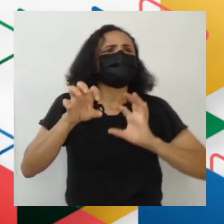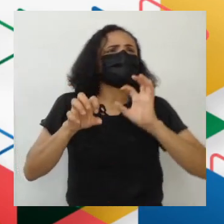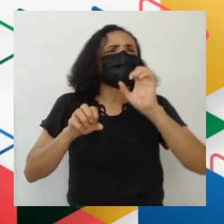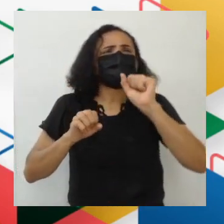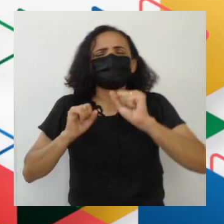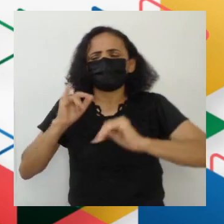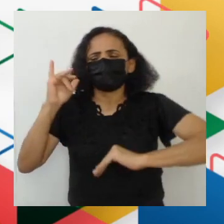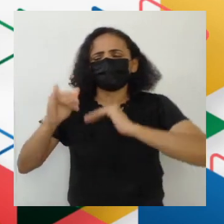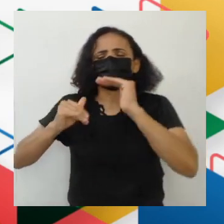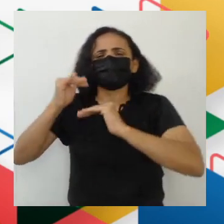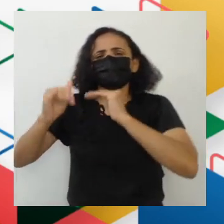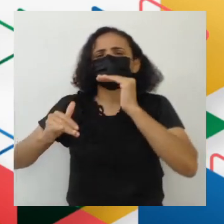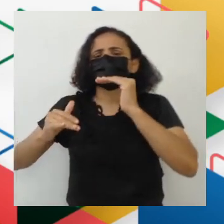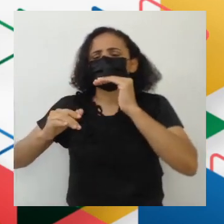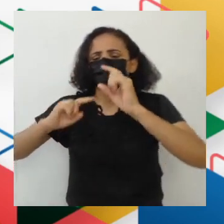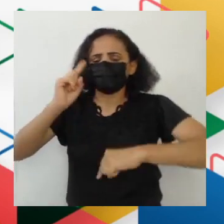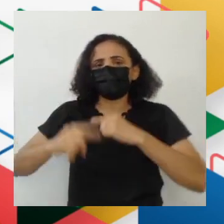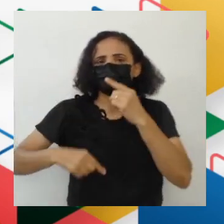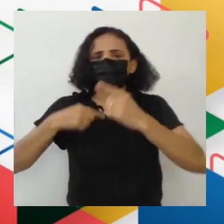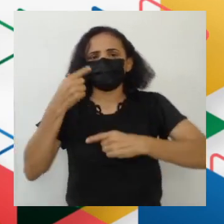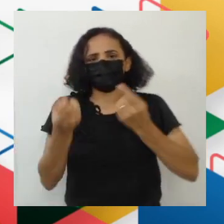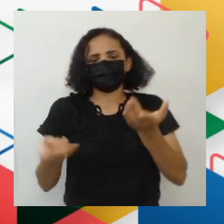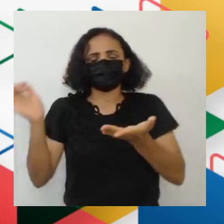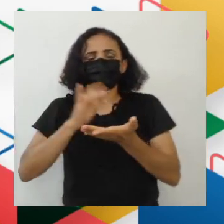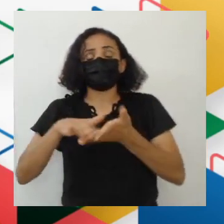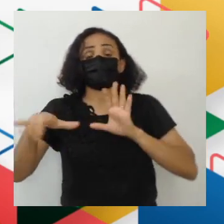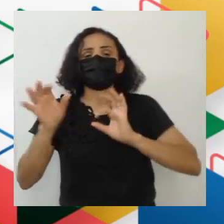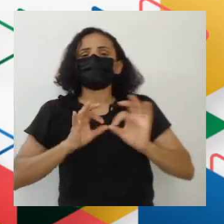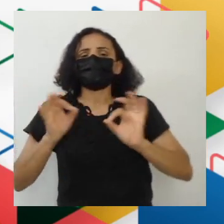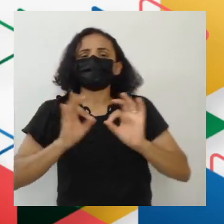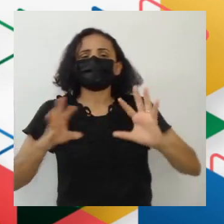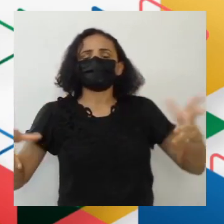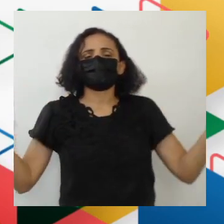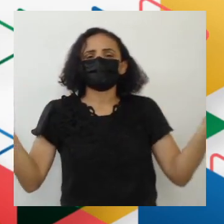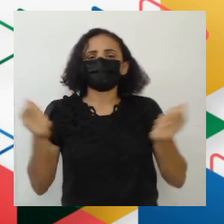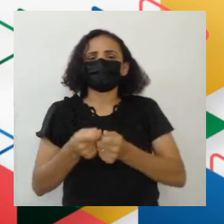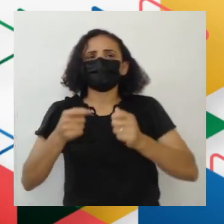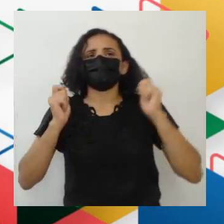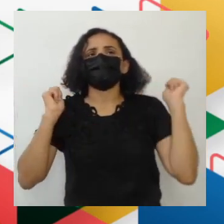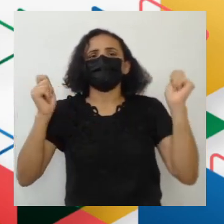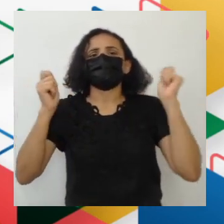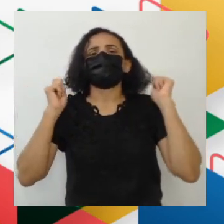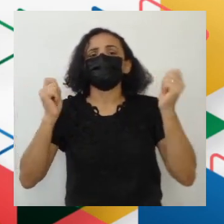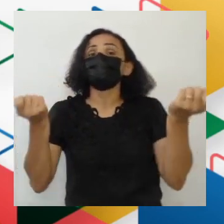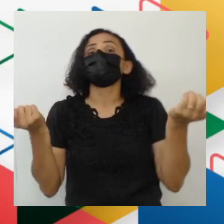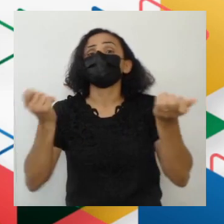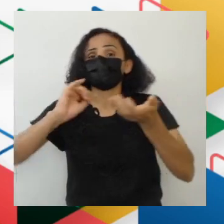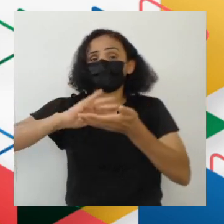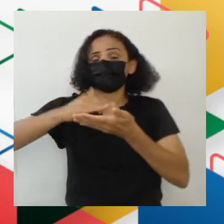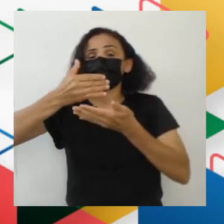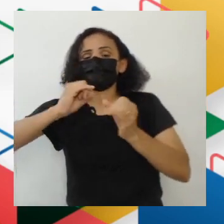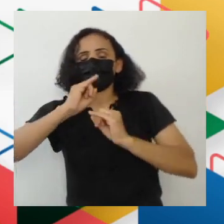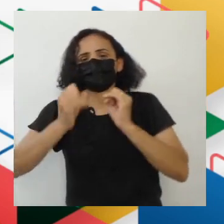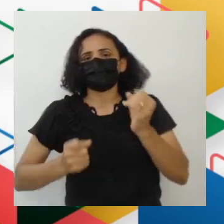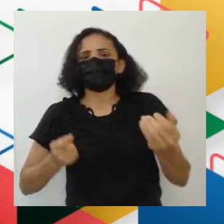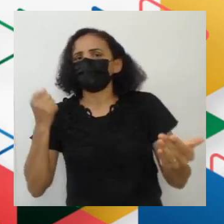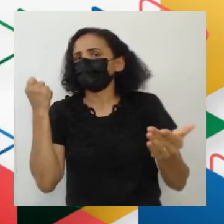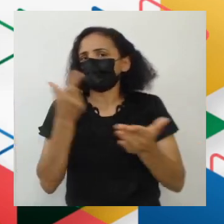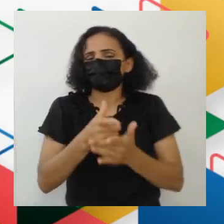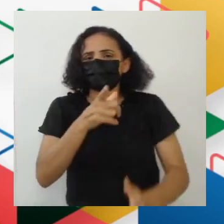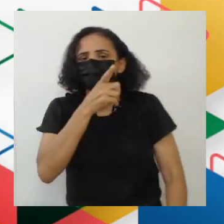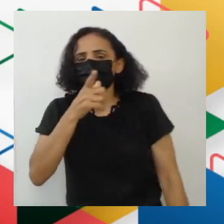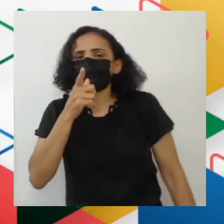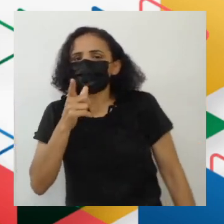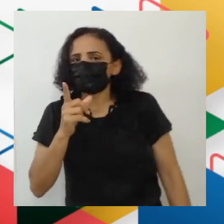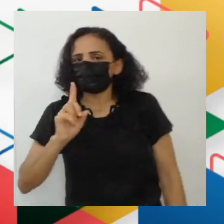dos celulares, iPads e se organizam para fazer um movimento pacífico de não comprar lanche por um